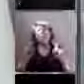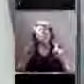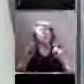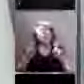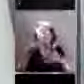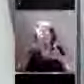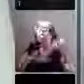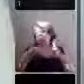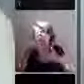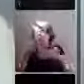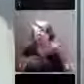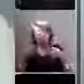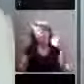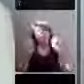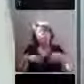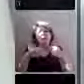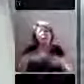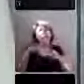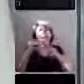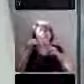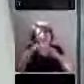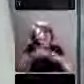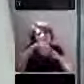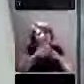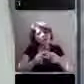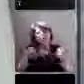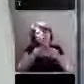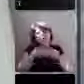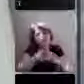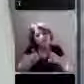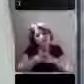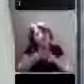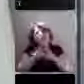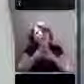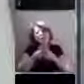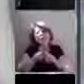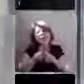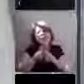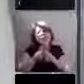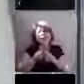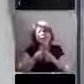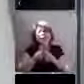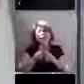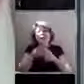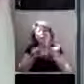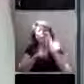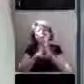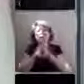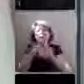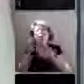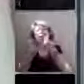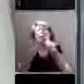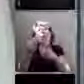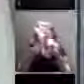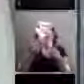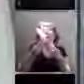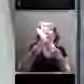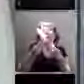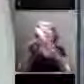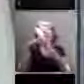confuso esse definiram como fundamental sua proposta. Eu acho que você devia refazer